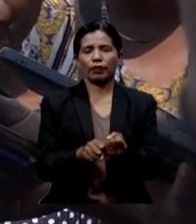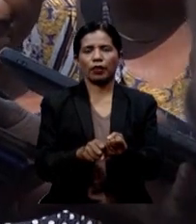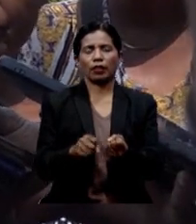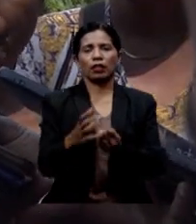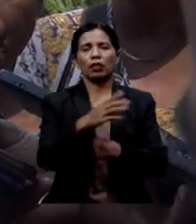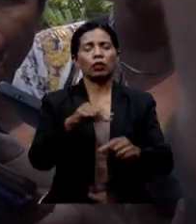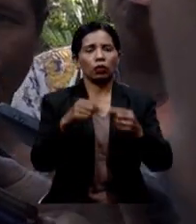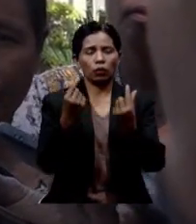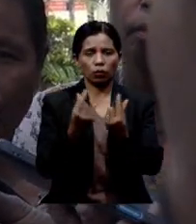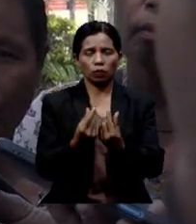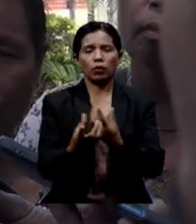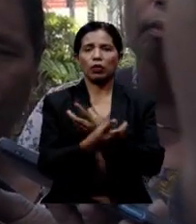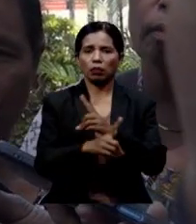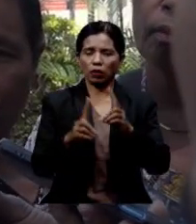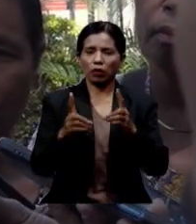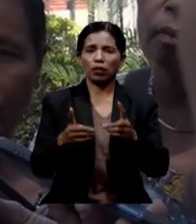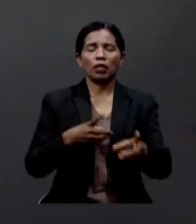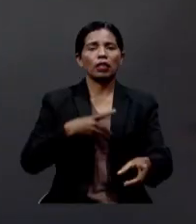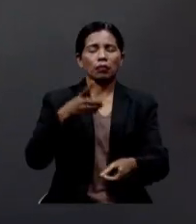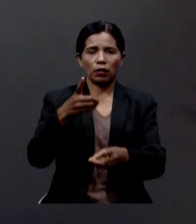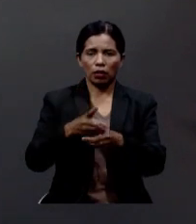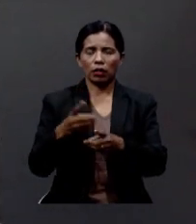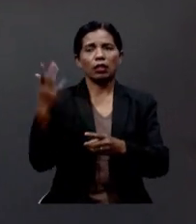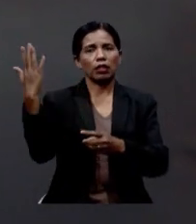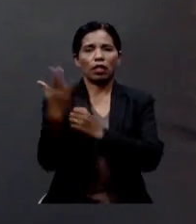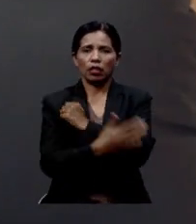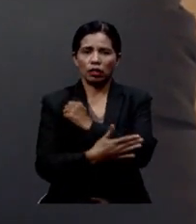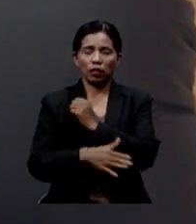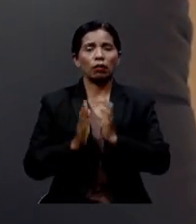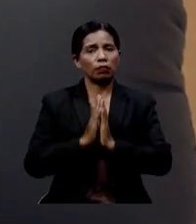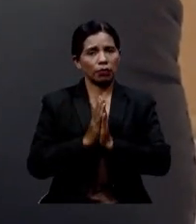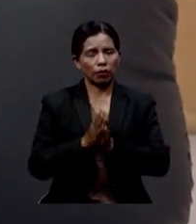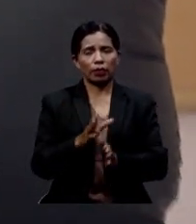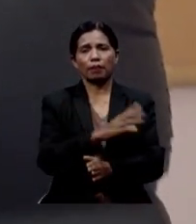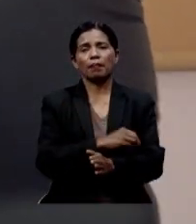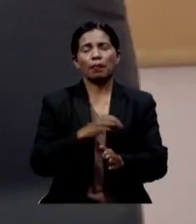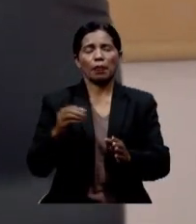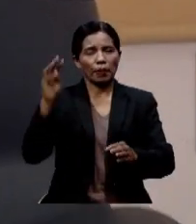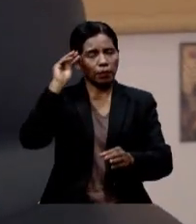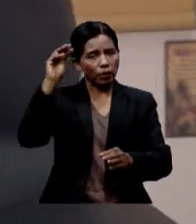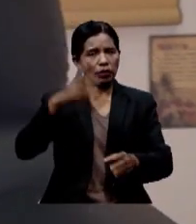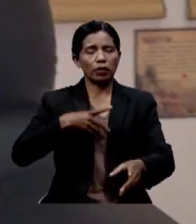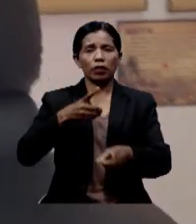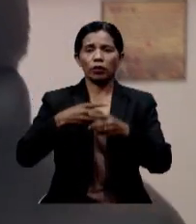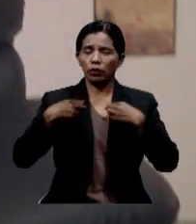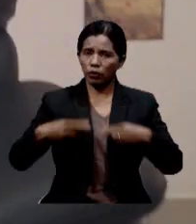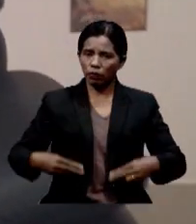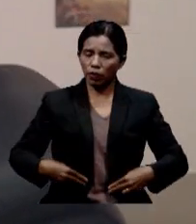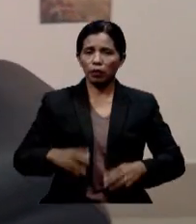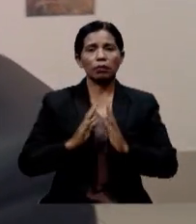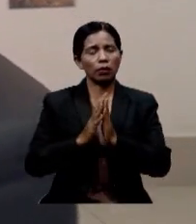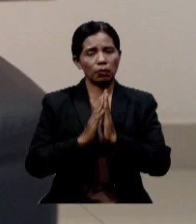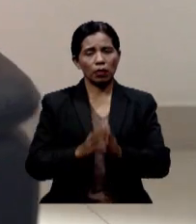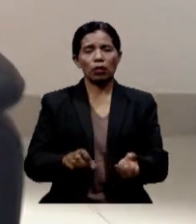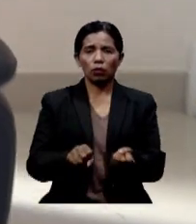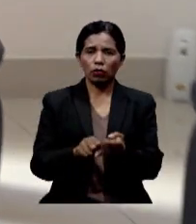movimento democrático e a Myanmar. Ministro de Direitos Humanos Myanmar, Mos, Hussu Timor-Leste, atu continua a ato